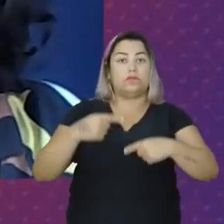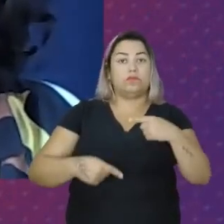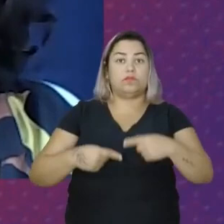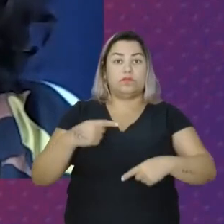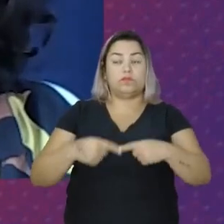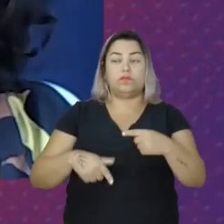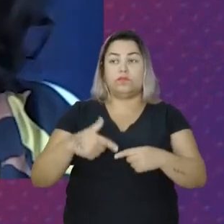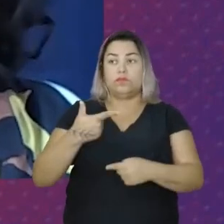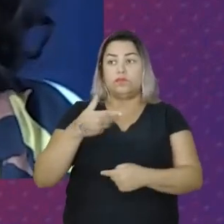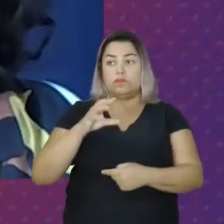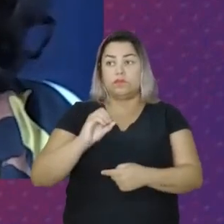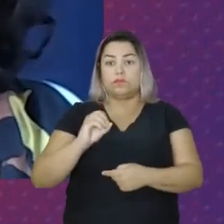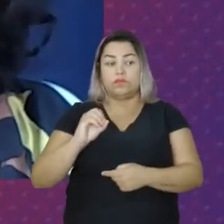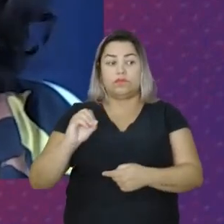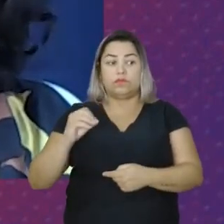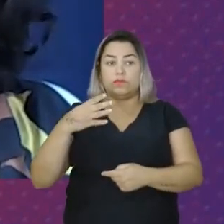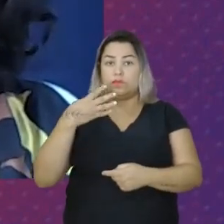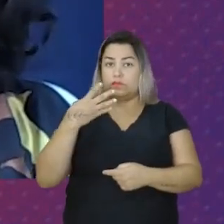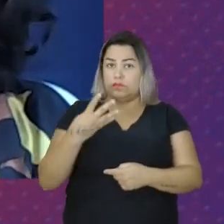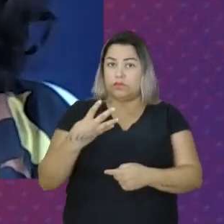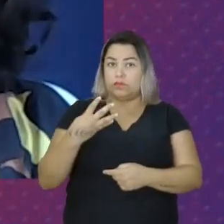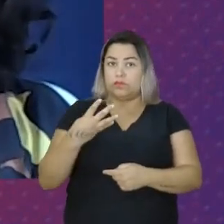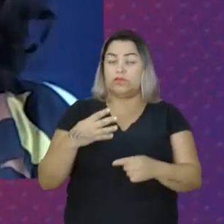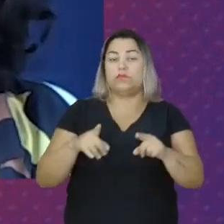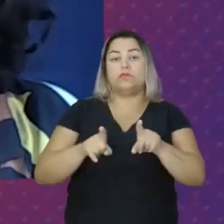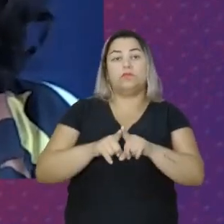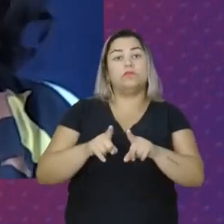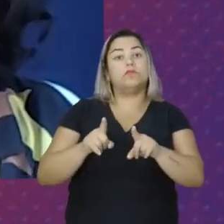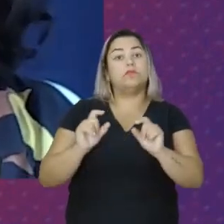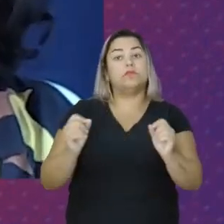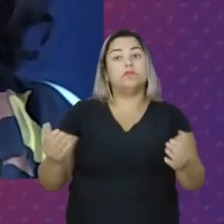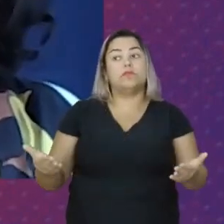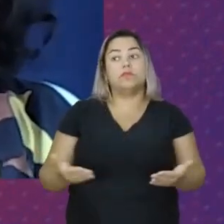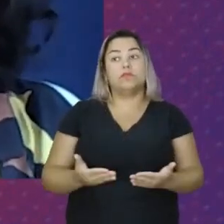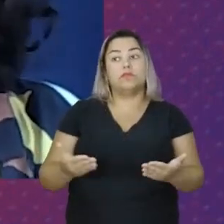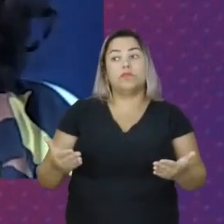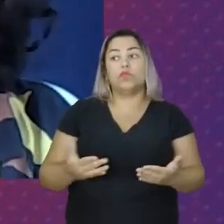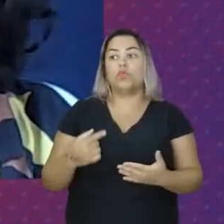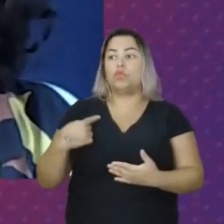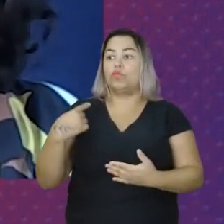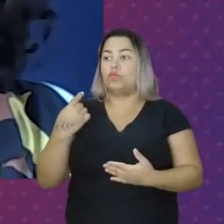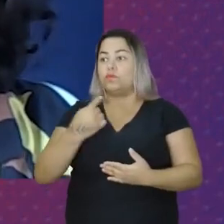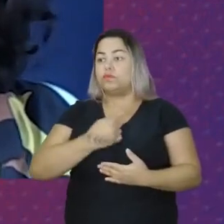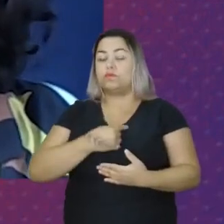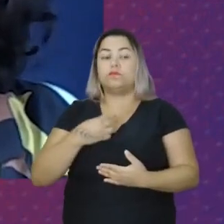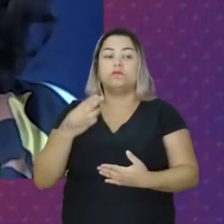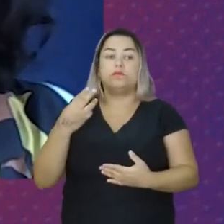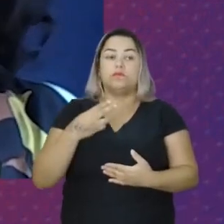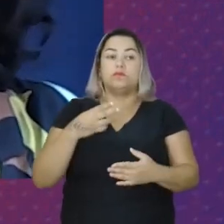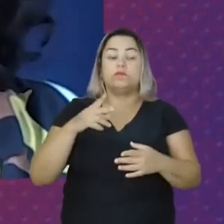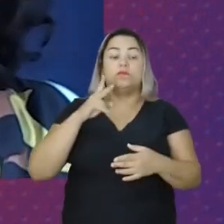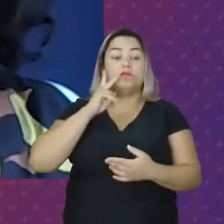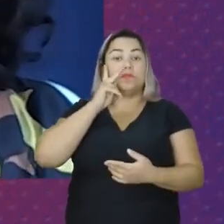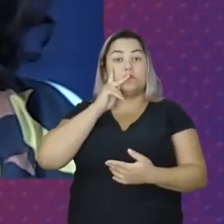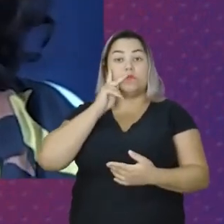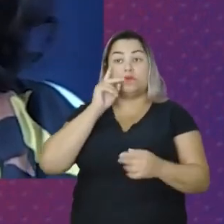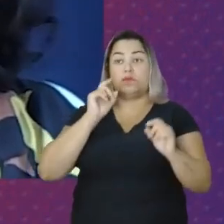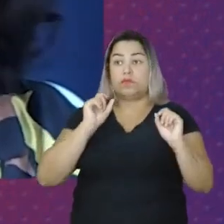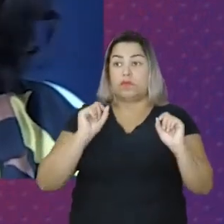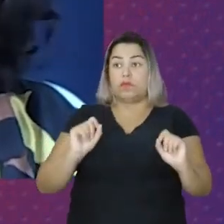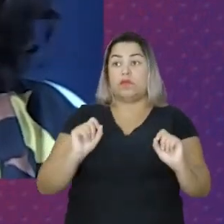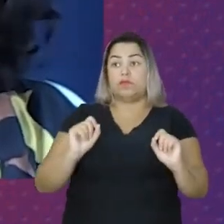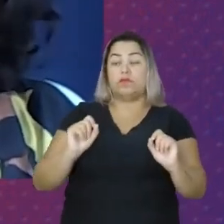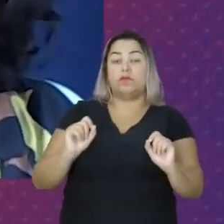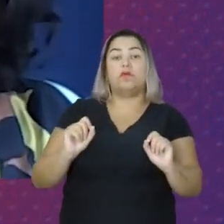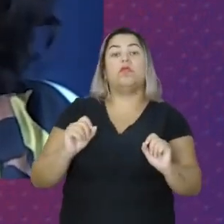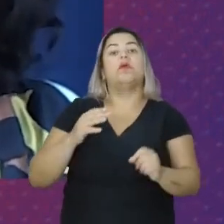em 2004 e estamos agora no nosso quinto mandato como vereadora. Então,